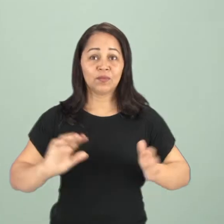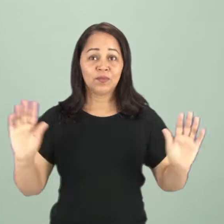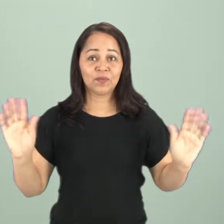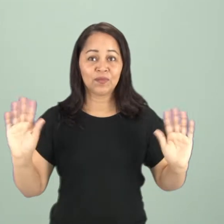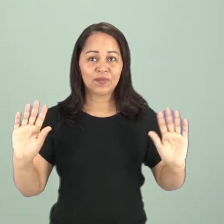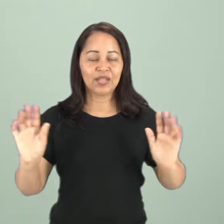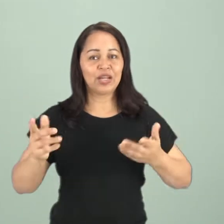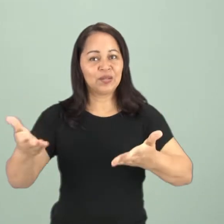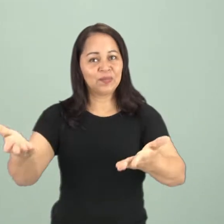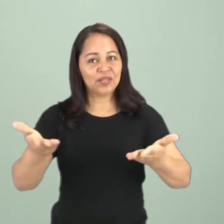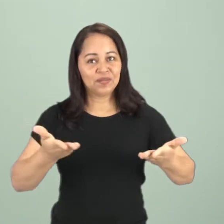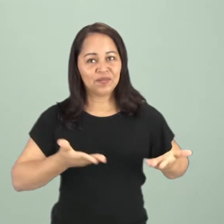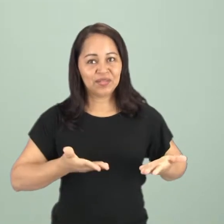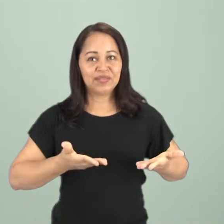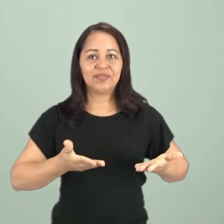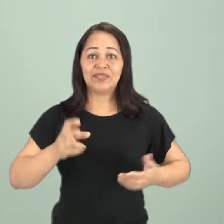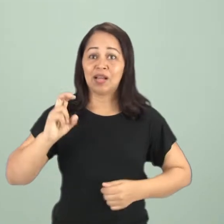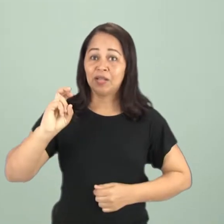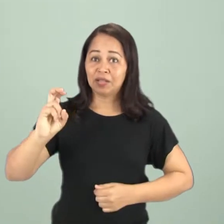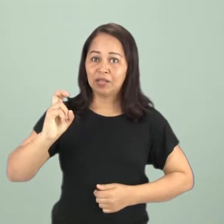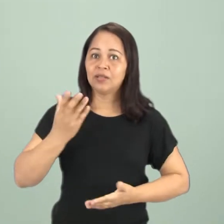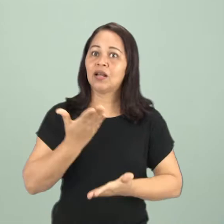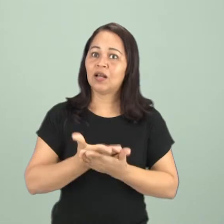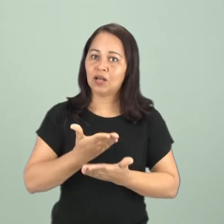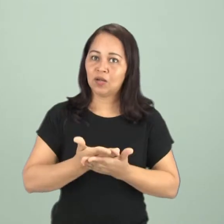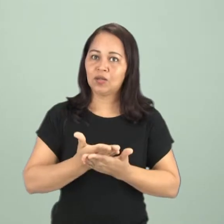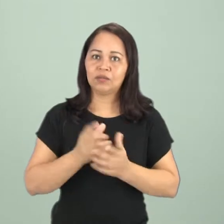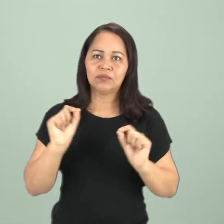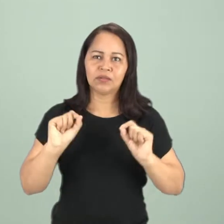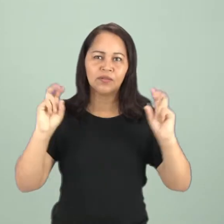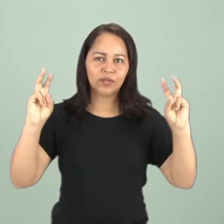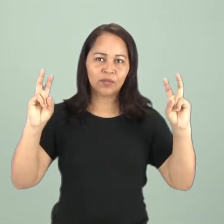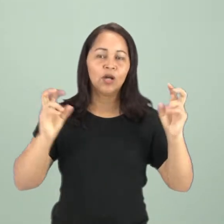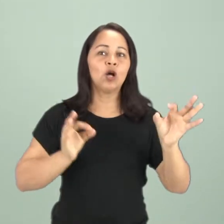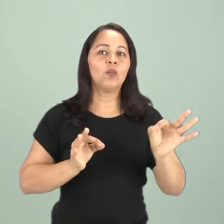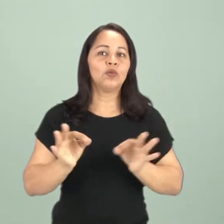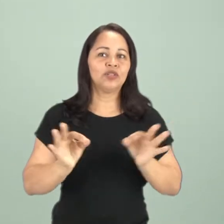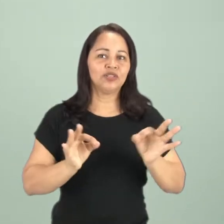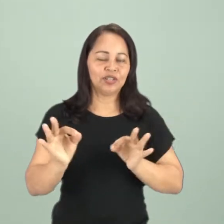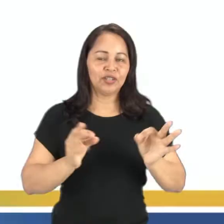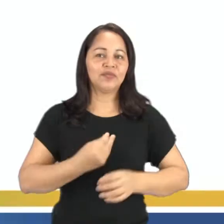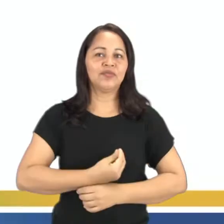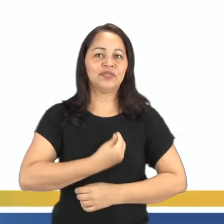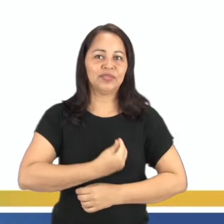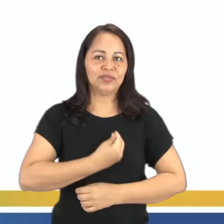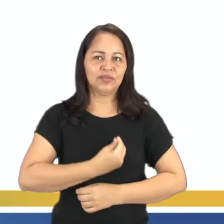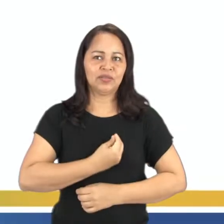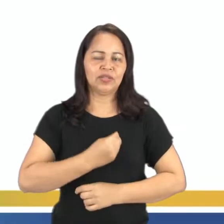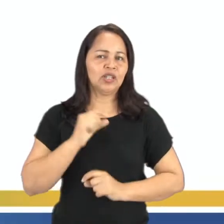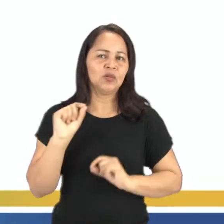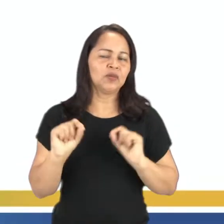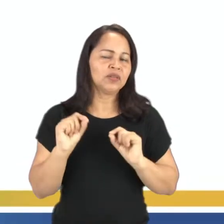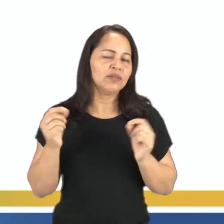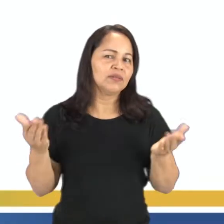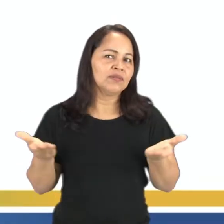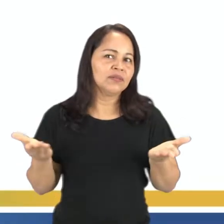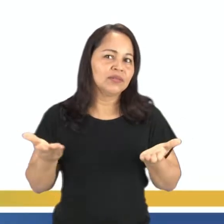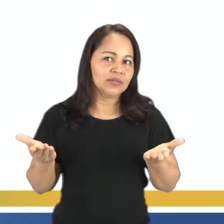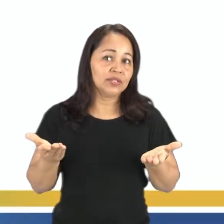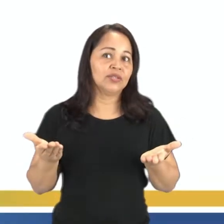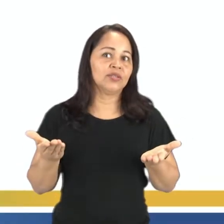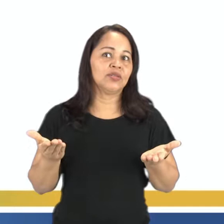Olá, sejam bem-vindos à nossa quinta aula de projeto de vida. Hoje nós vamos falar sobre a arte do planejamento. Mas